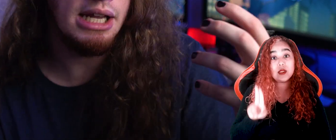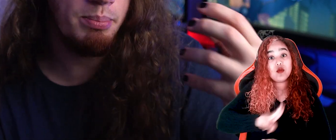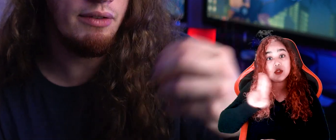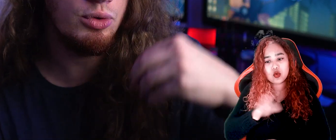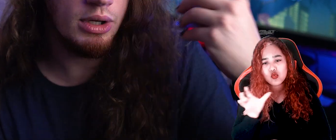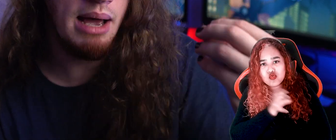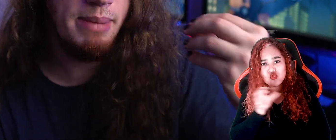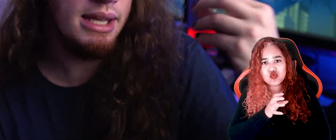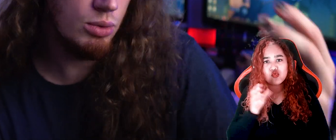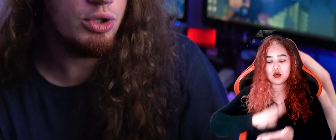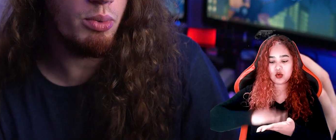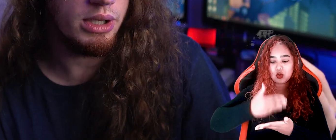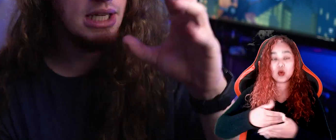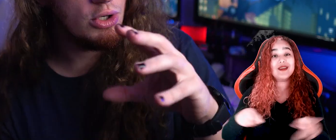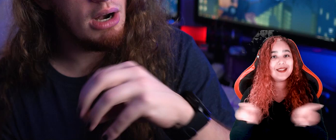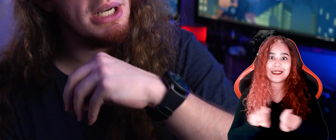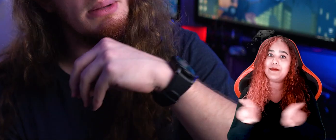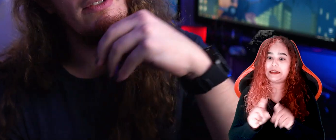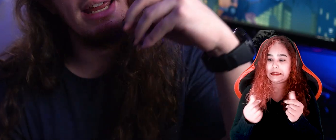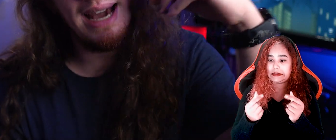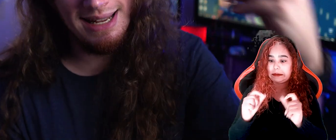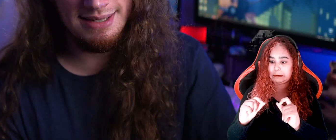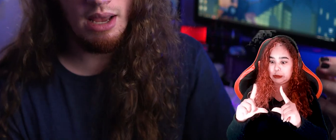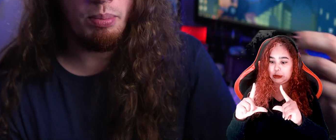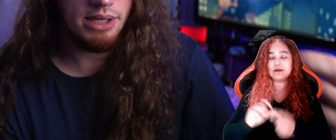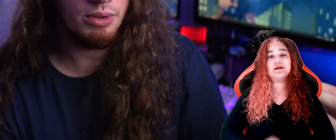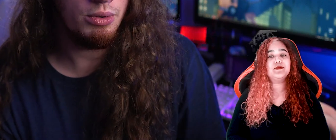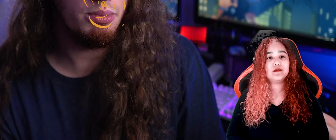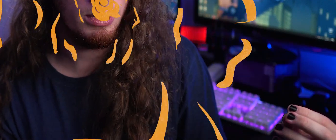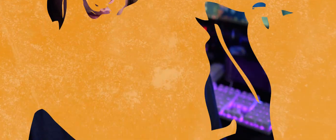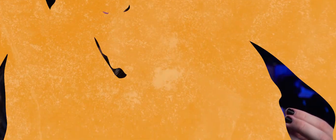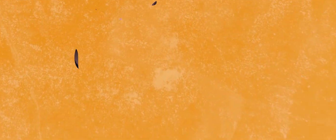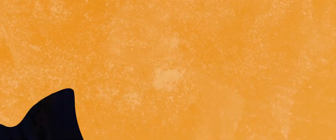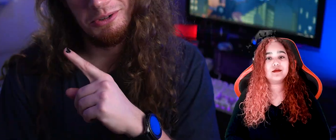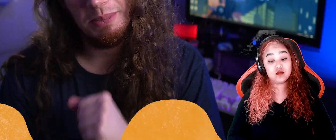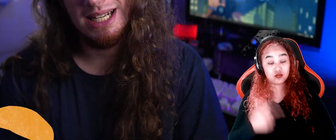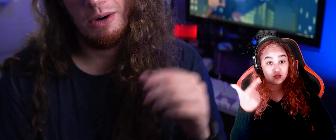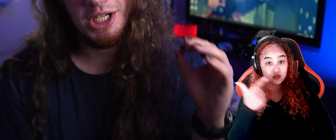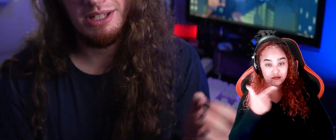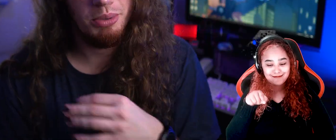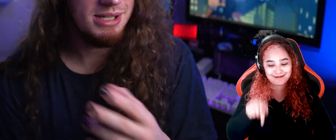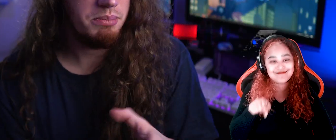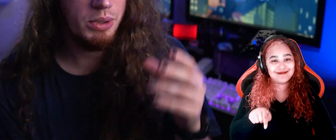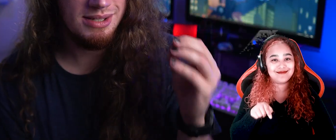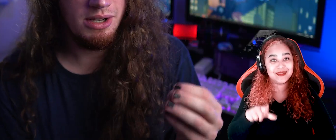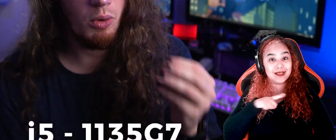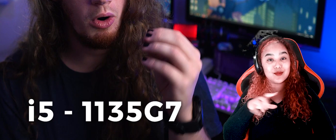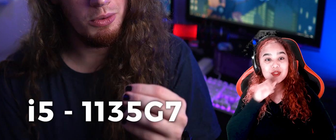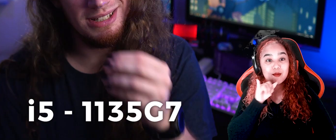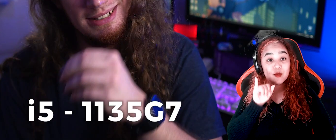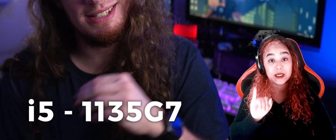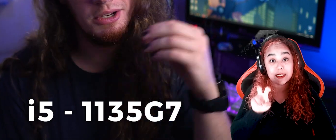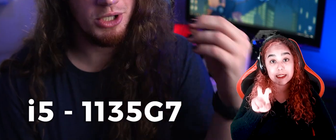otimizado para funcionar bem em um notebook. Isso geralmente também vai encarecer o preço do notebook. No segundo padrão, gente tem, por exemplo, o